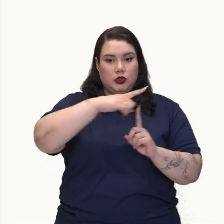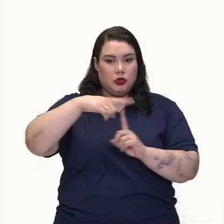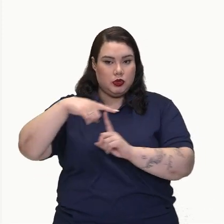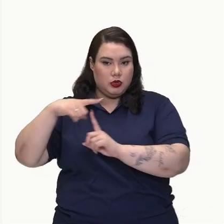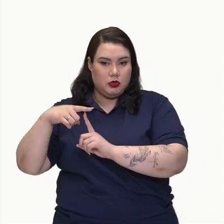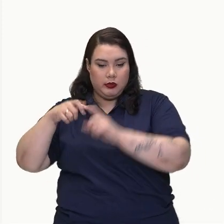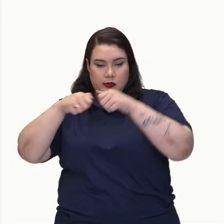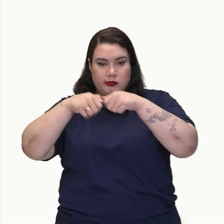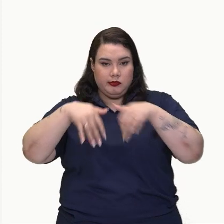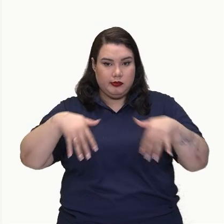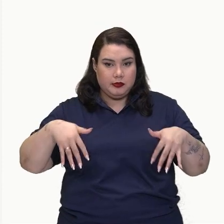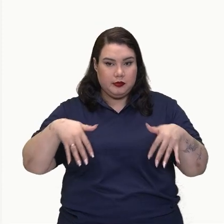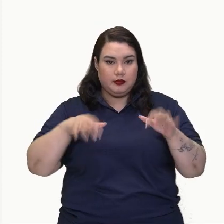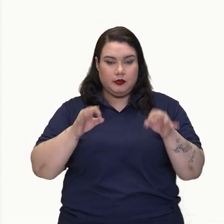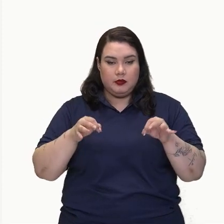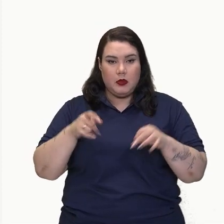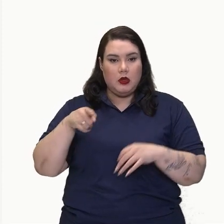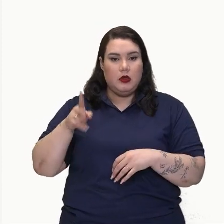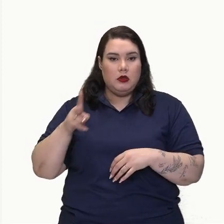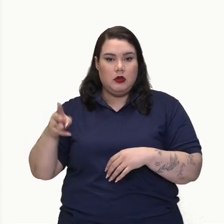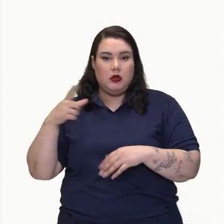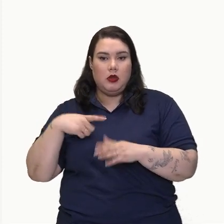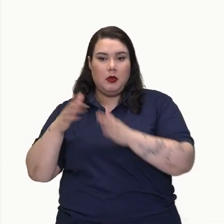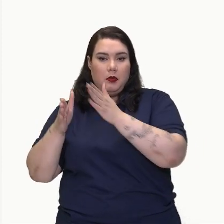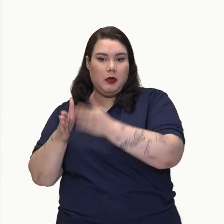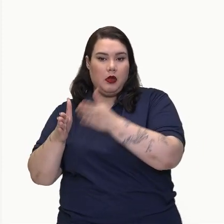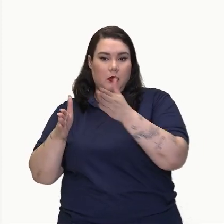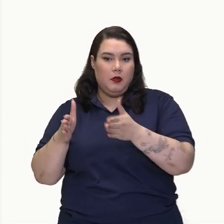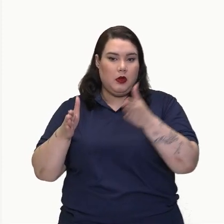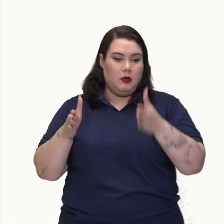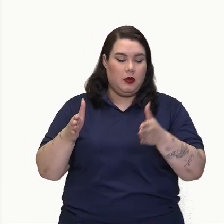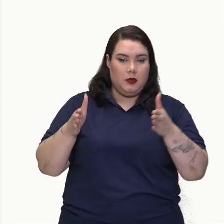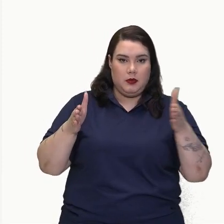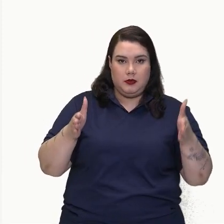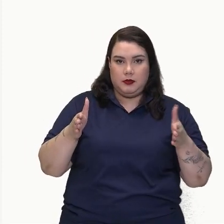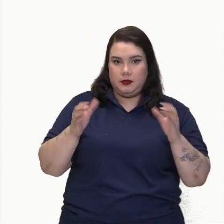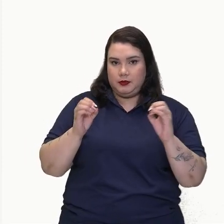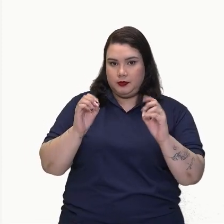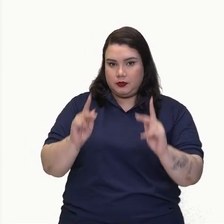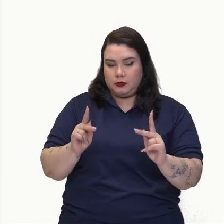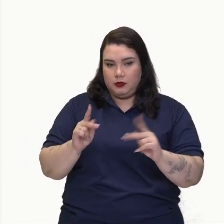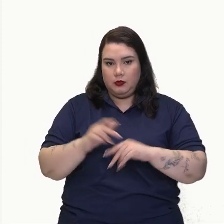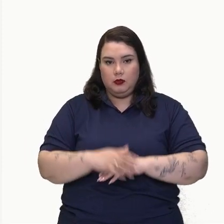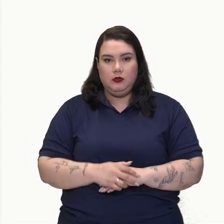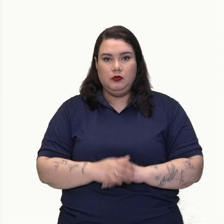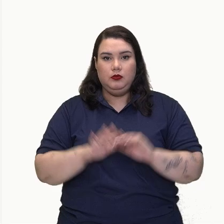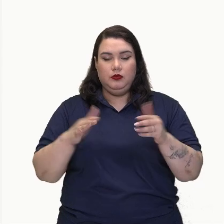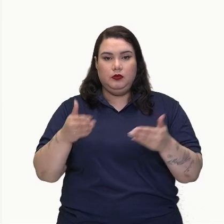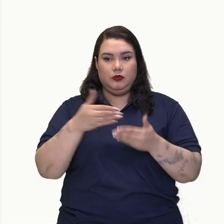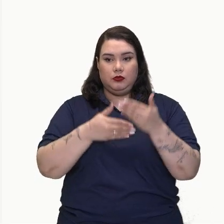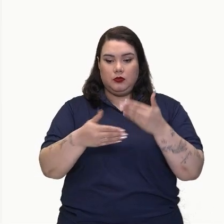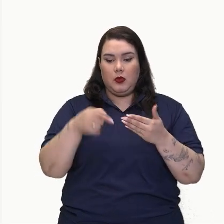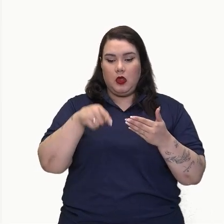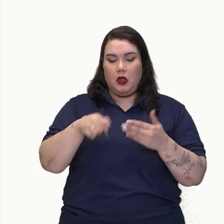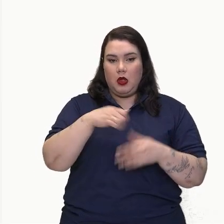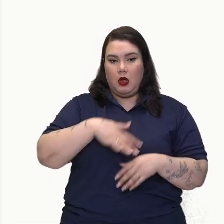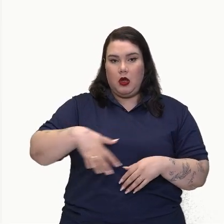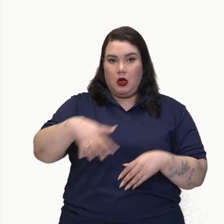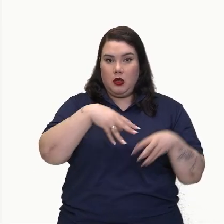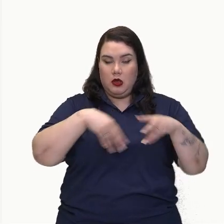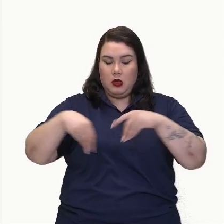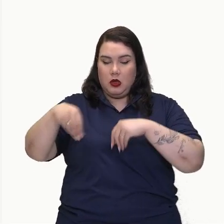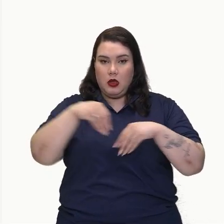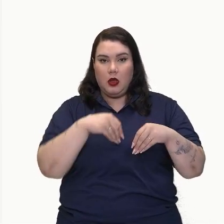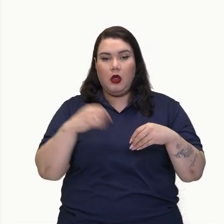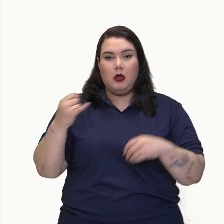bom? Relembrando que ela é sempre nessa direção. E aí, além do ambiente terrestre, é importante